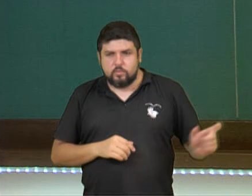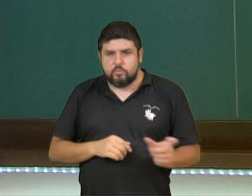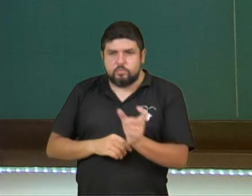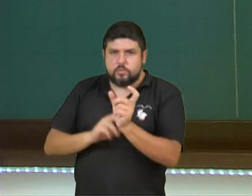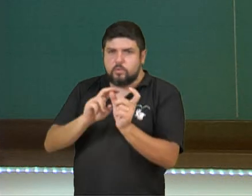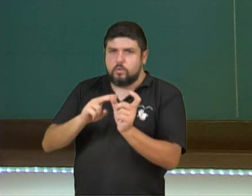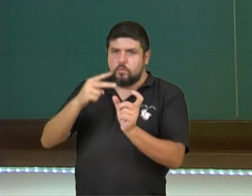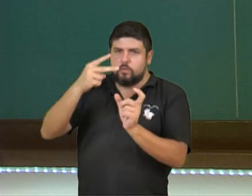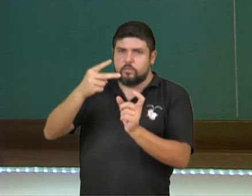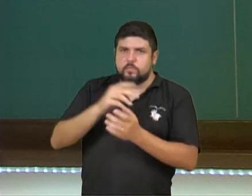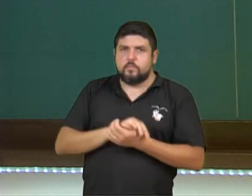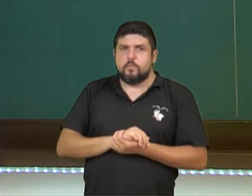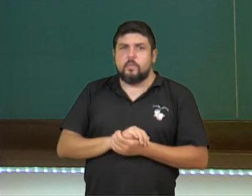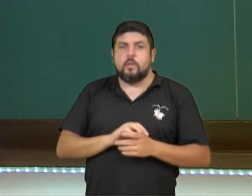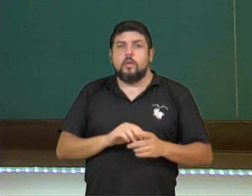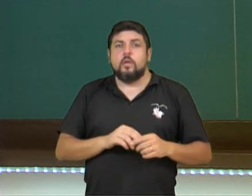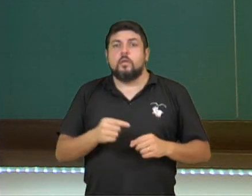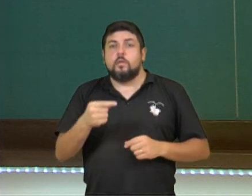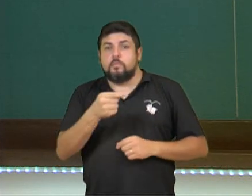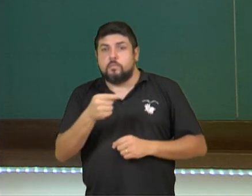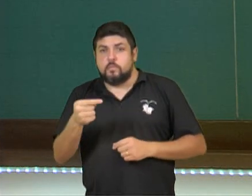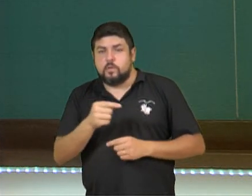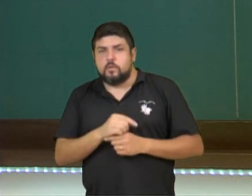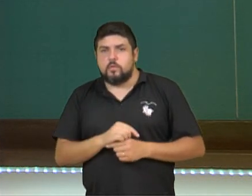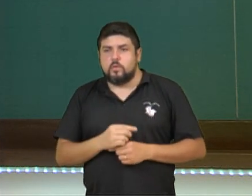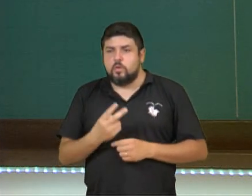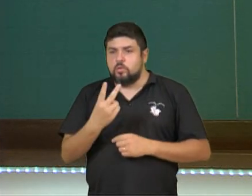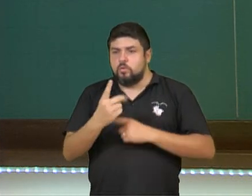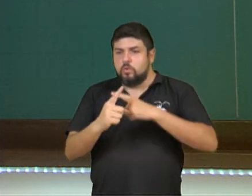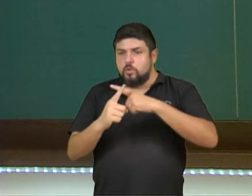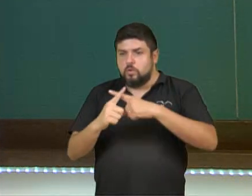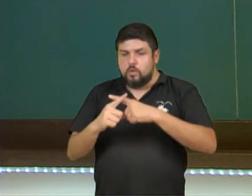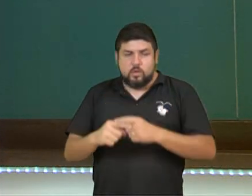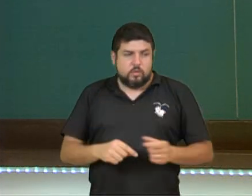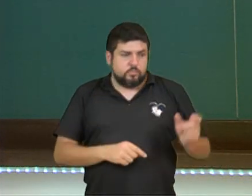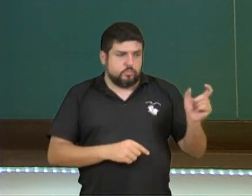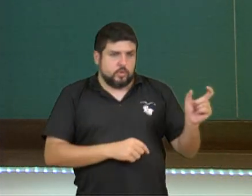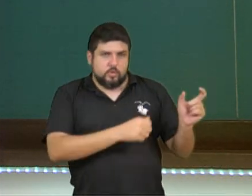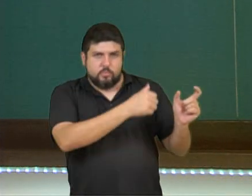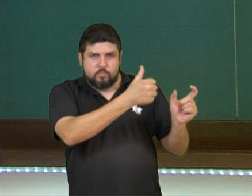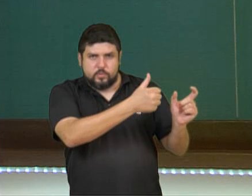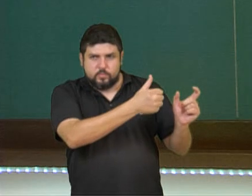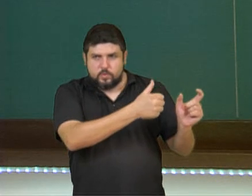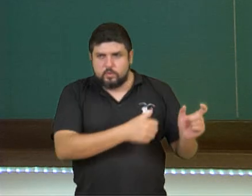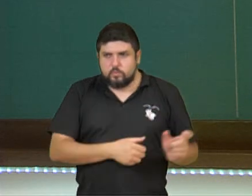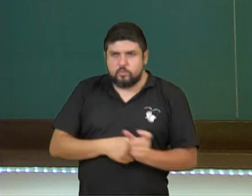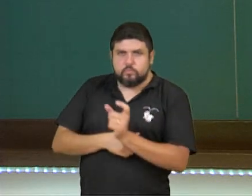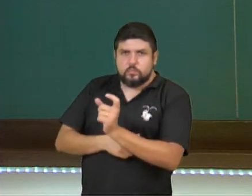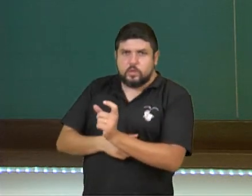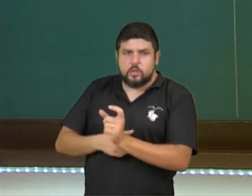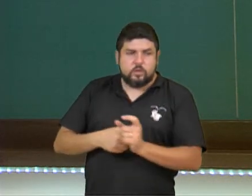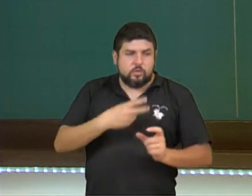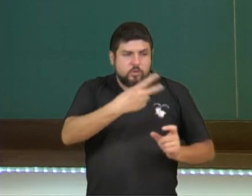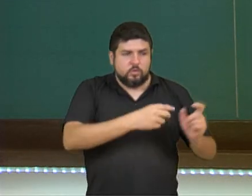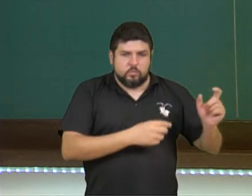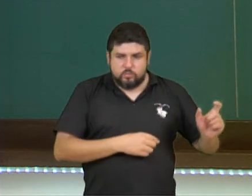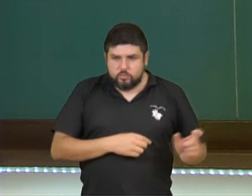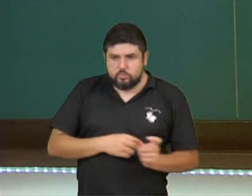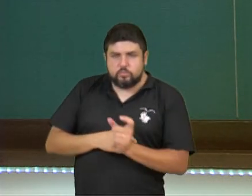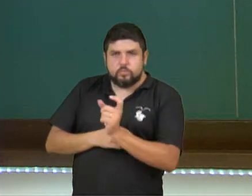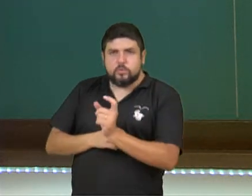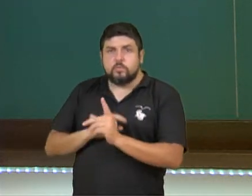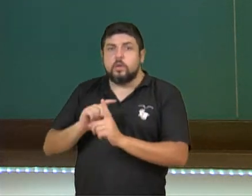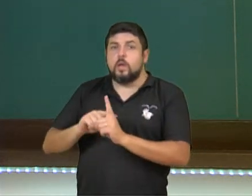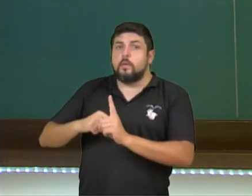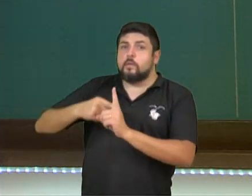quadrado, menos 2 vezes o primeiro pelo segundo, mais o quadrado do segundo